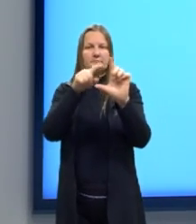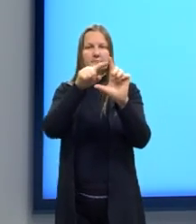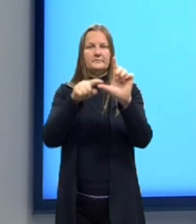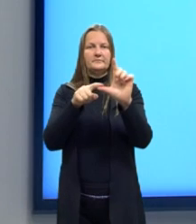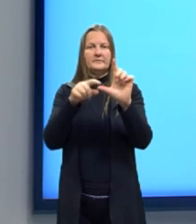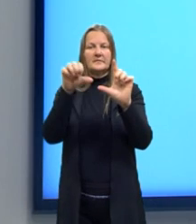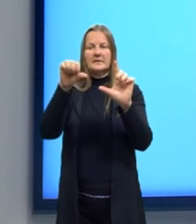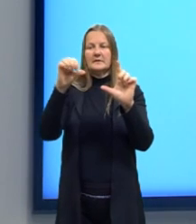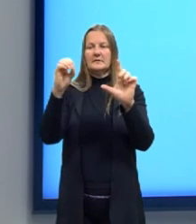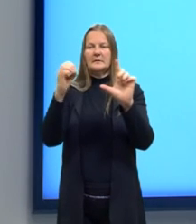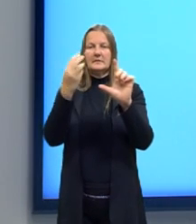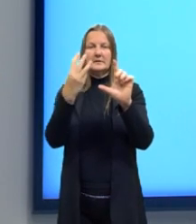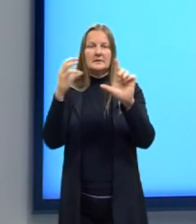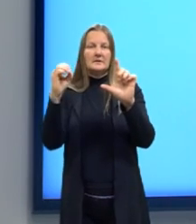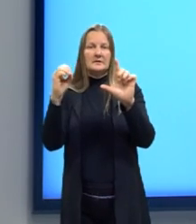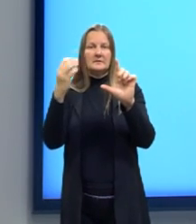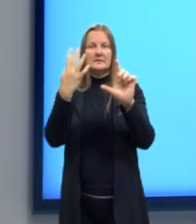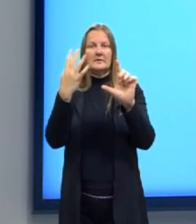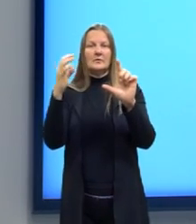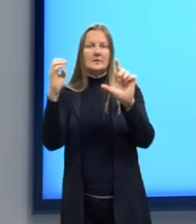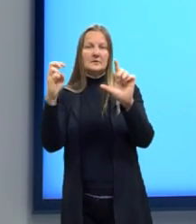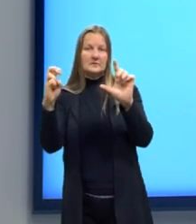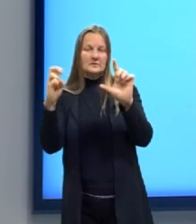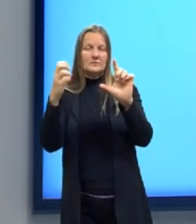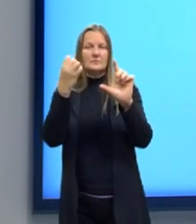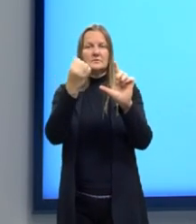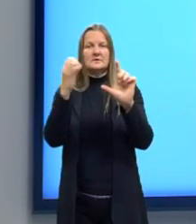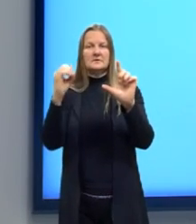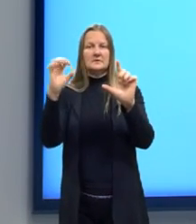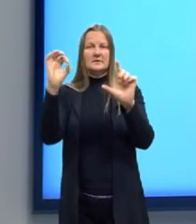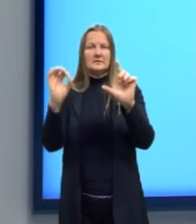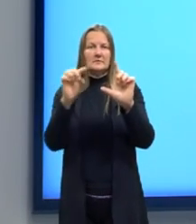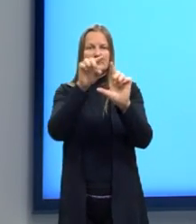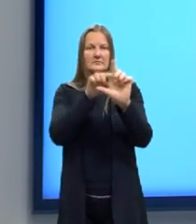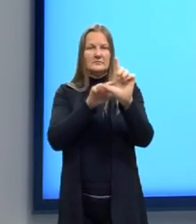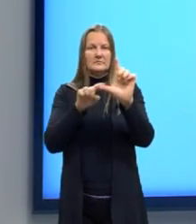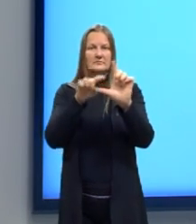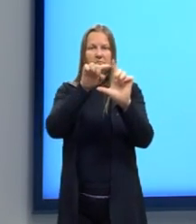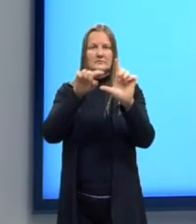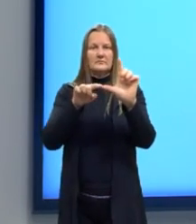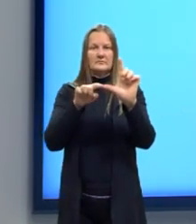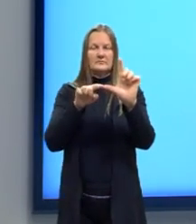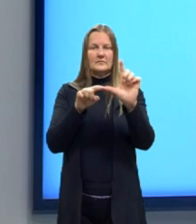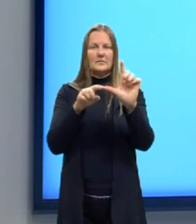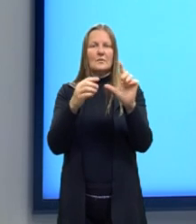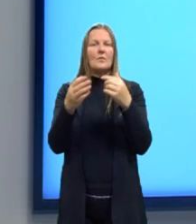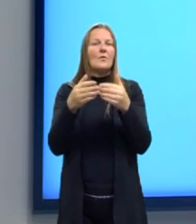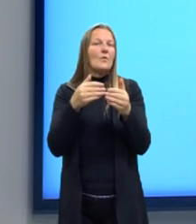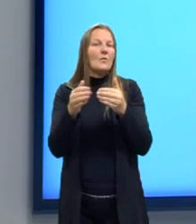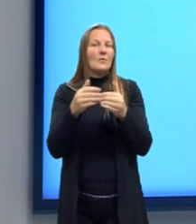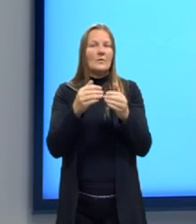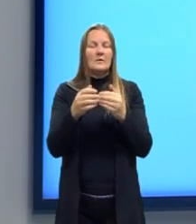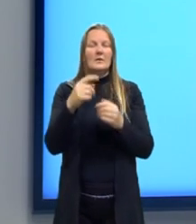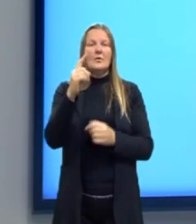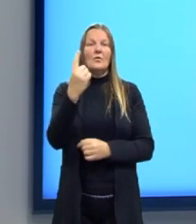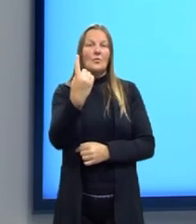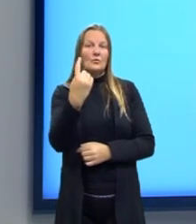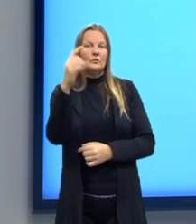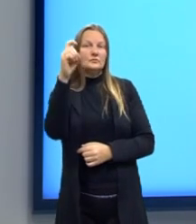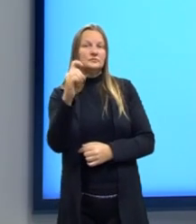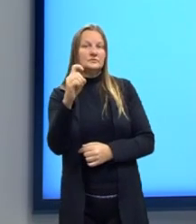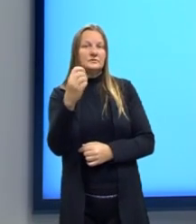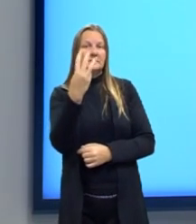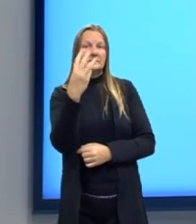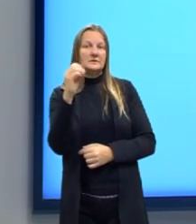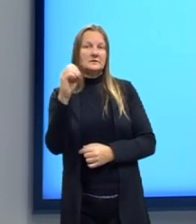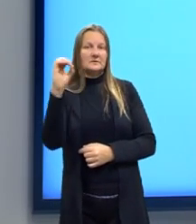30 45 e 60 graus nós podemos concluir que um dos valores possíveis para X é o